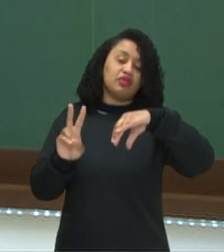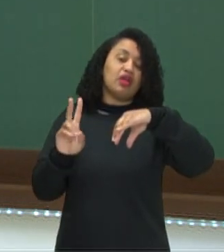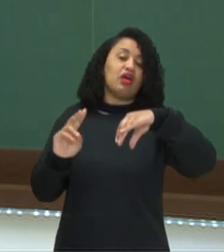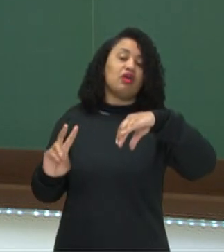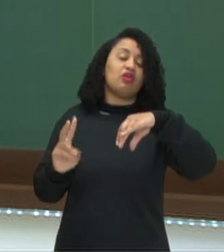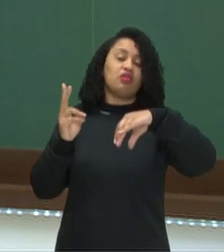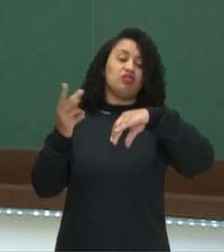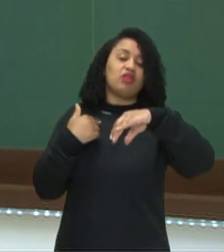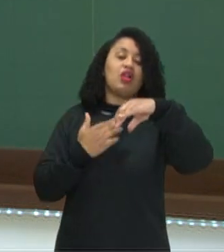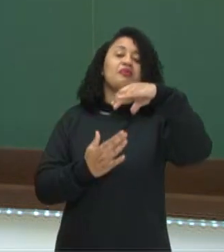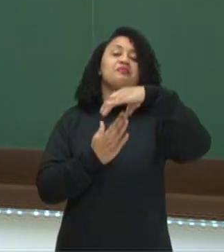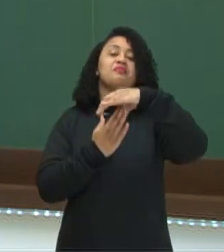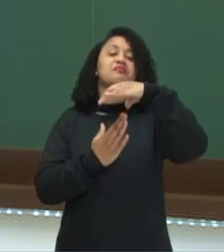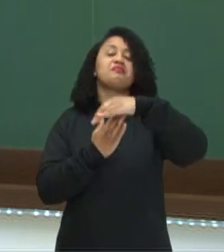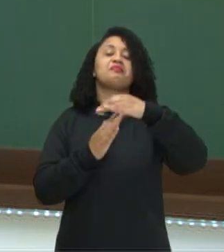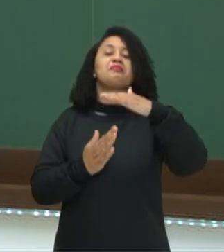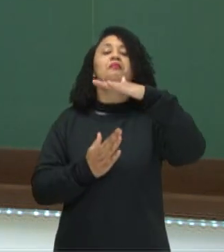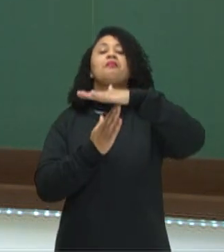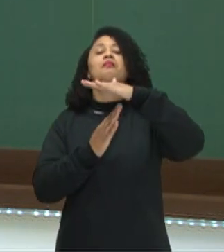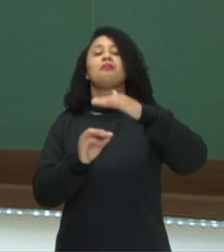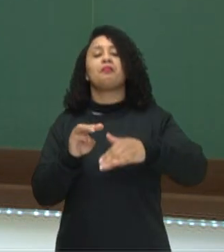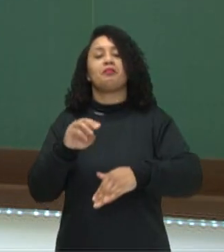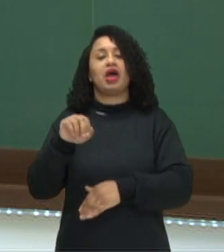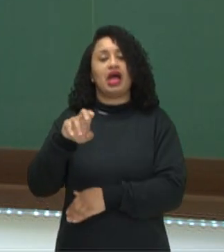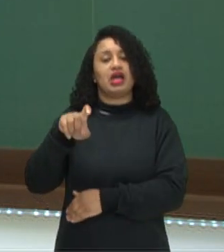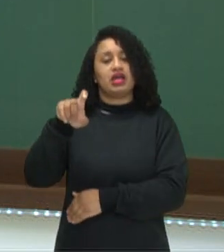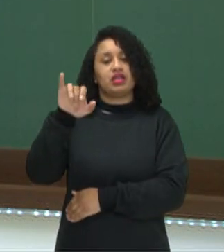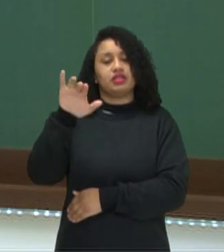valor de máximo que essa parábola atinge.